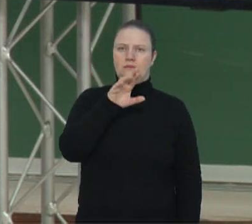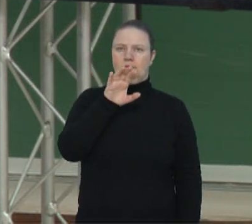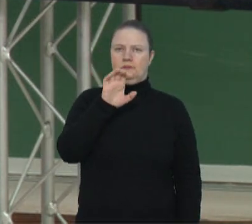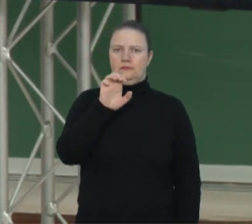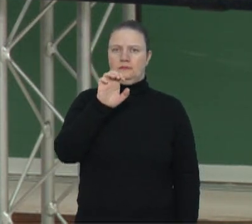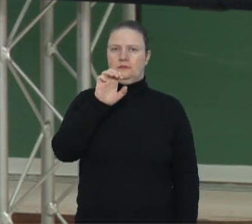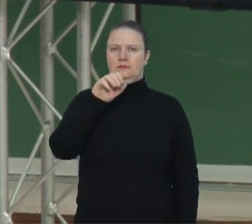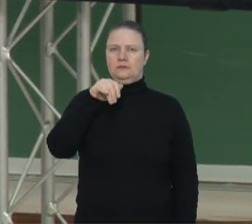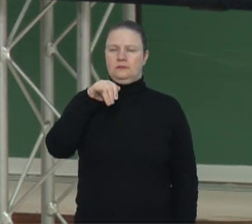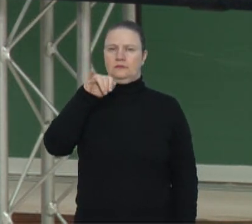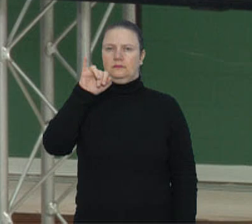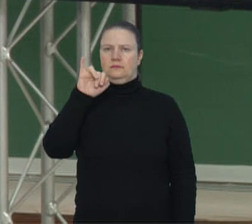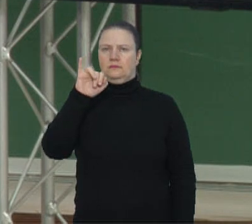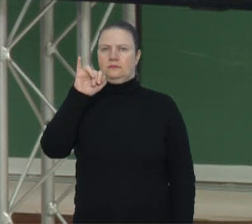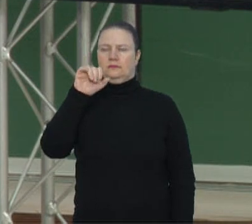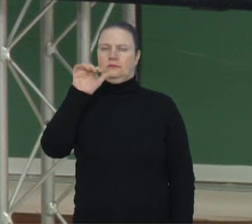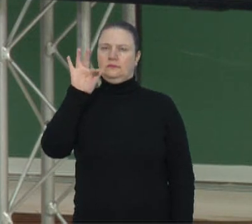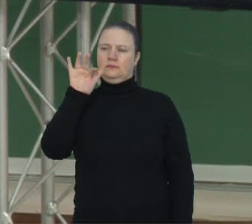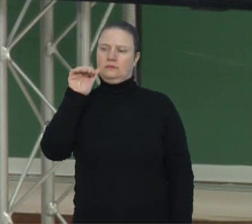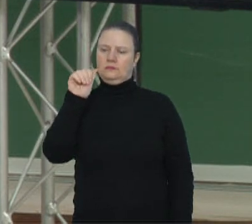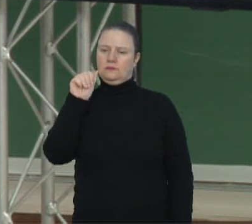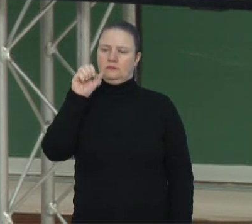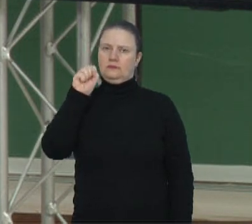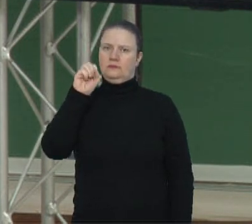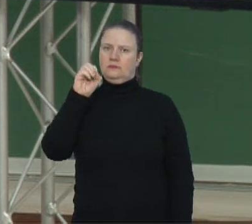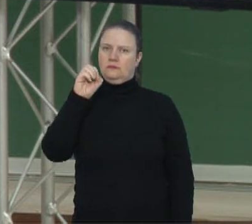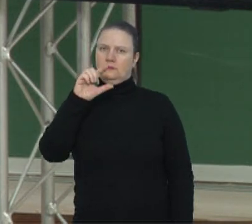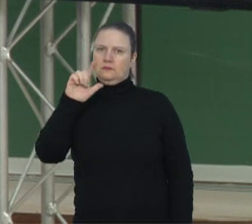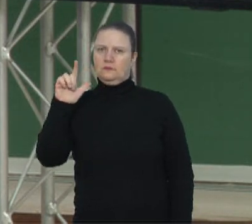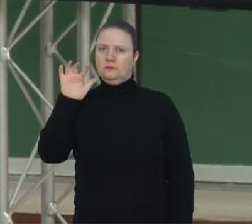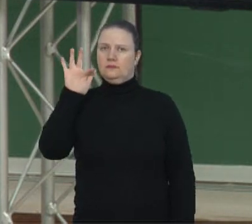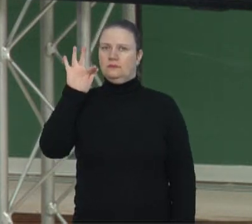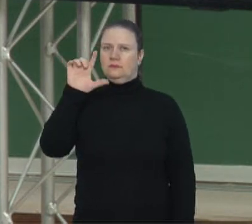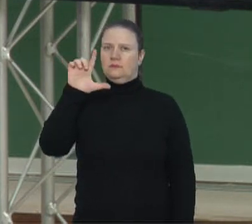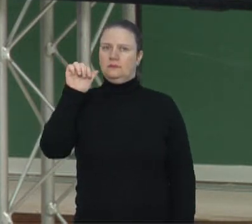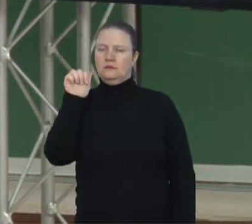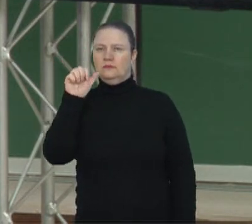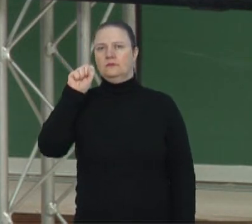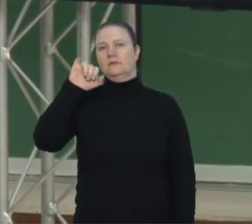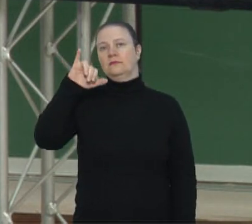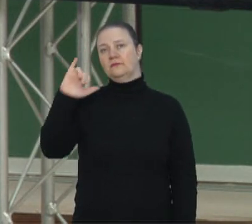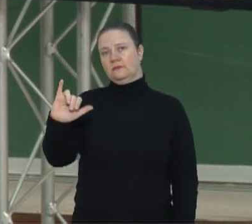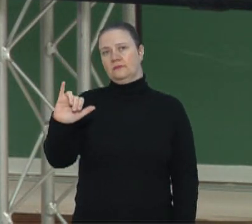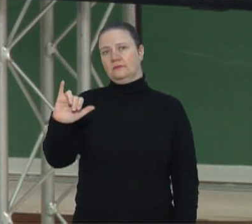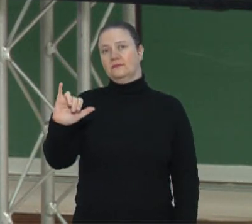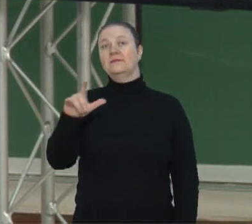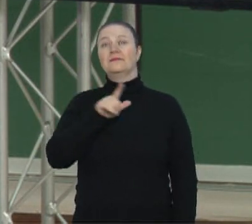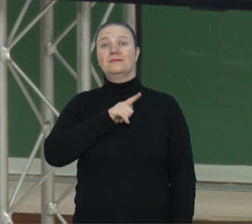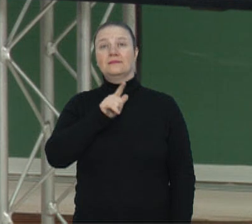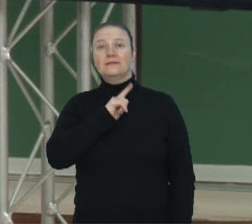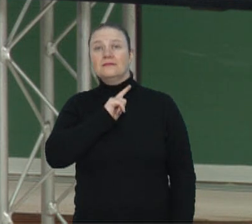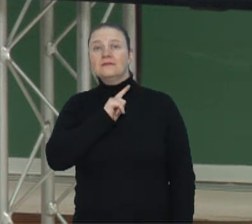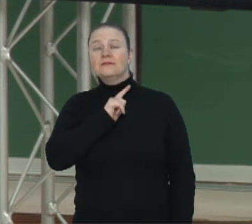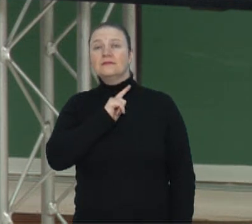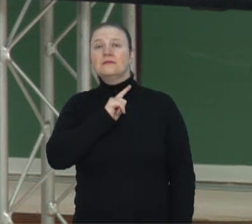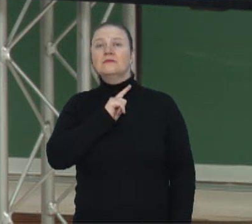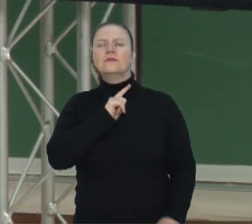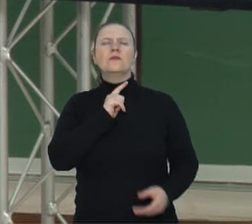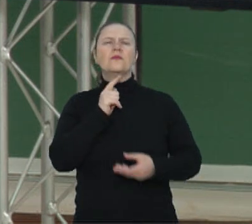Fá, Sol, Lá, Si, ou também Ré, Mi, Fá, Sol, tipo,